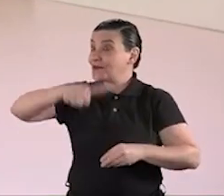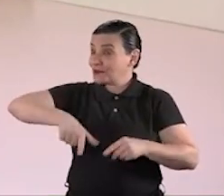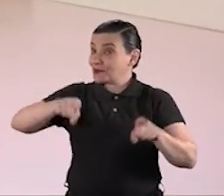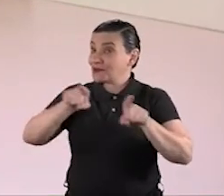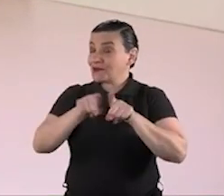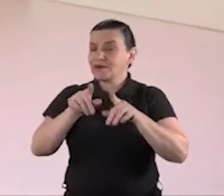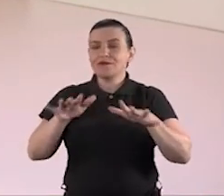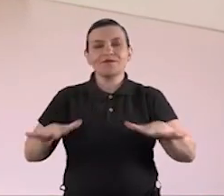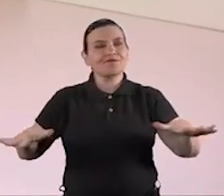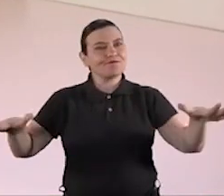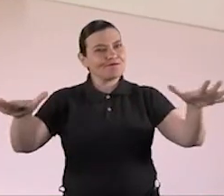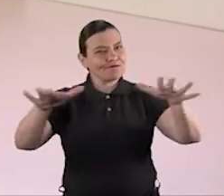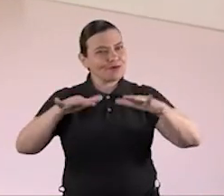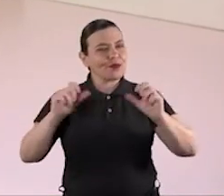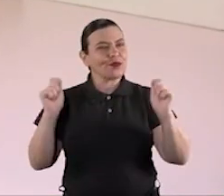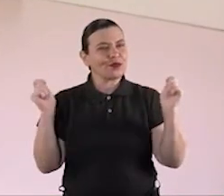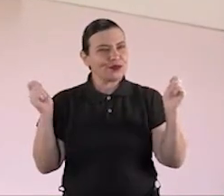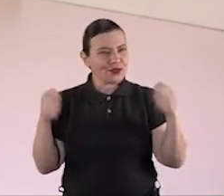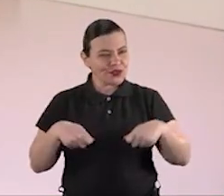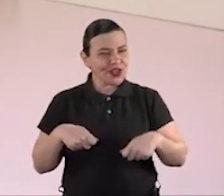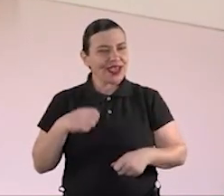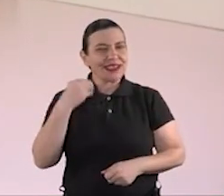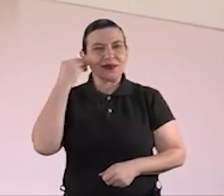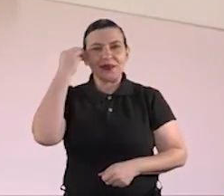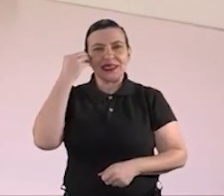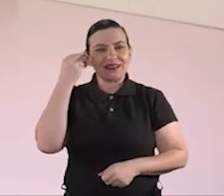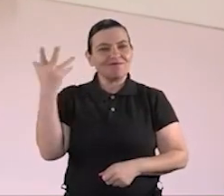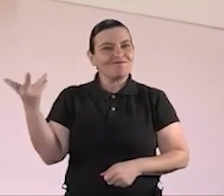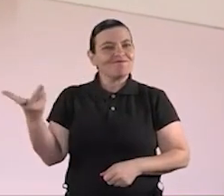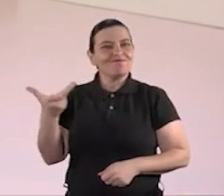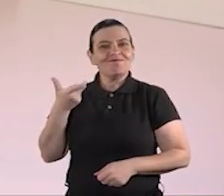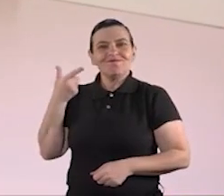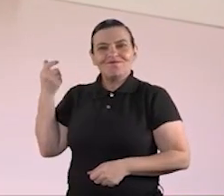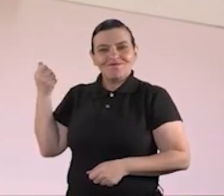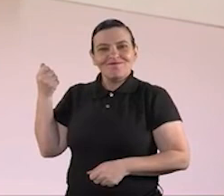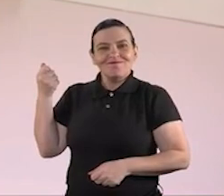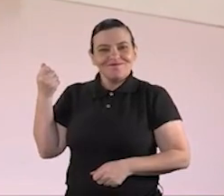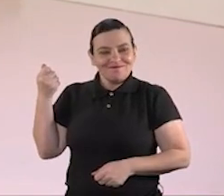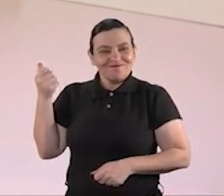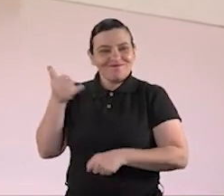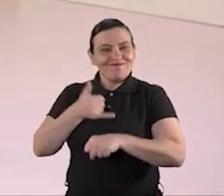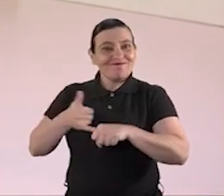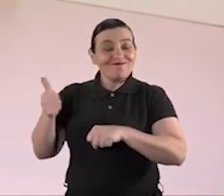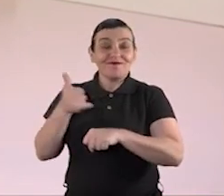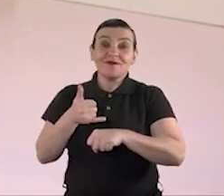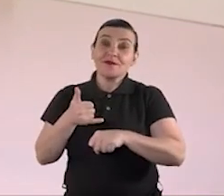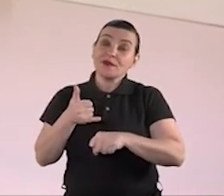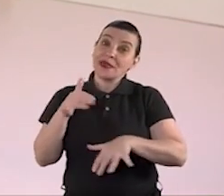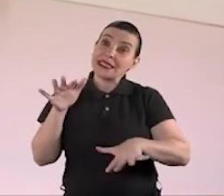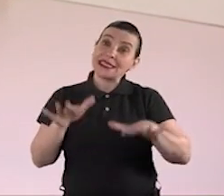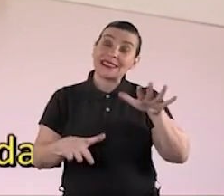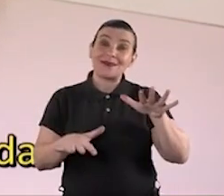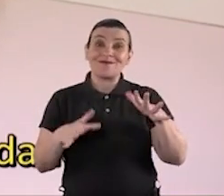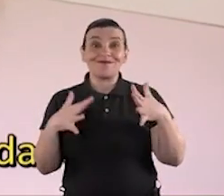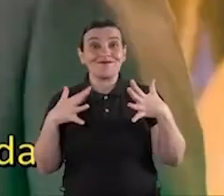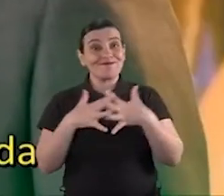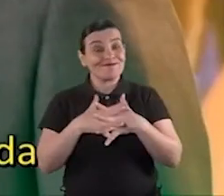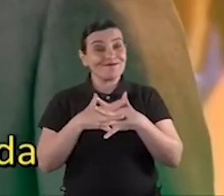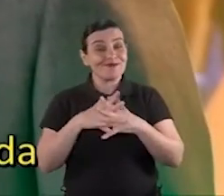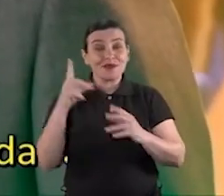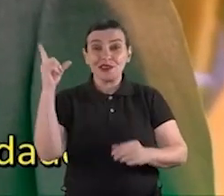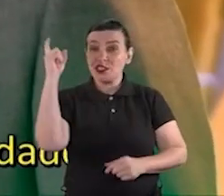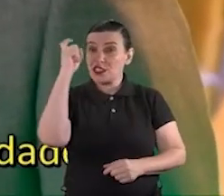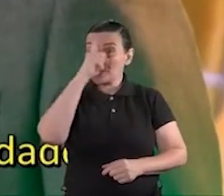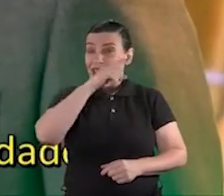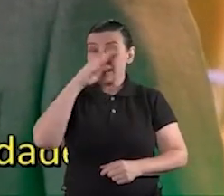isso a todos nós provavelmente tivemos experiências maravilhosas com os óleos essenciais mas muitas coisas são complicadas são difíceis